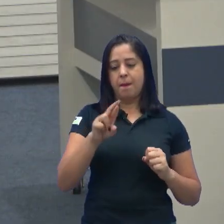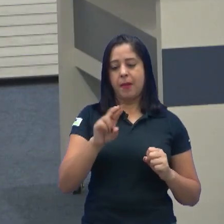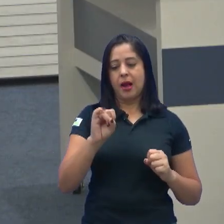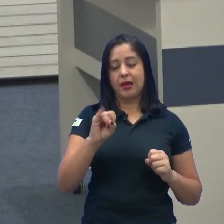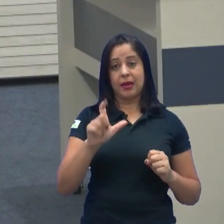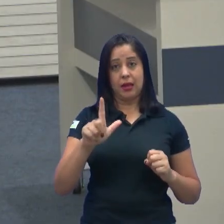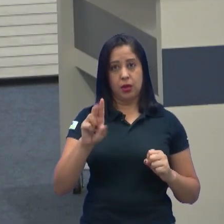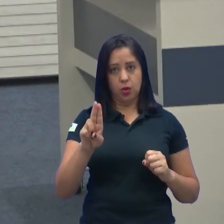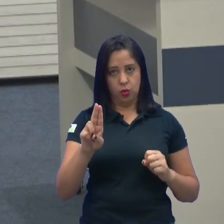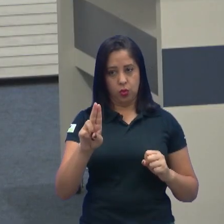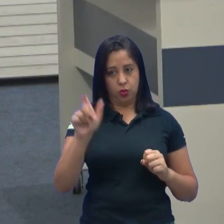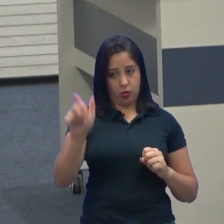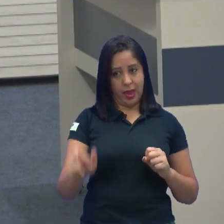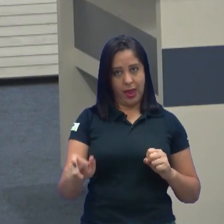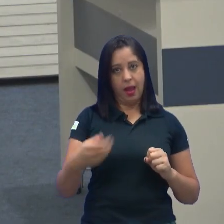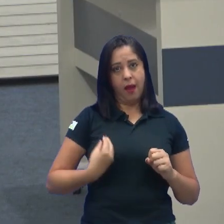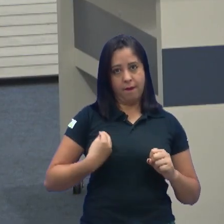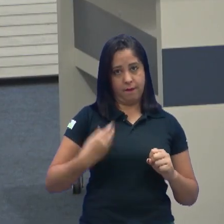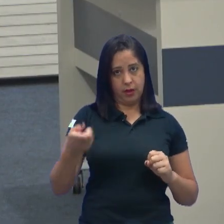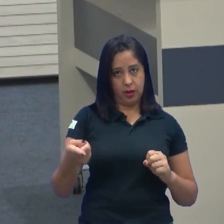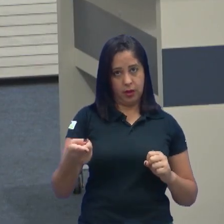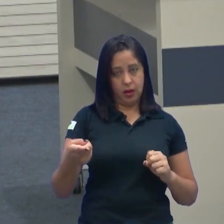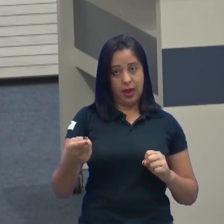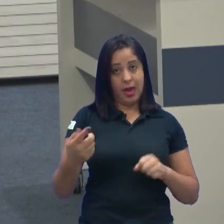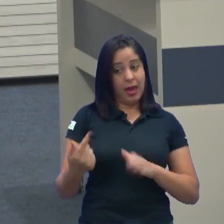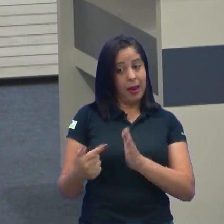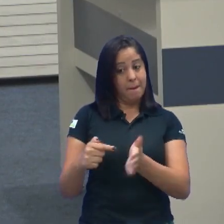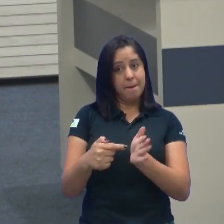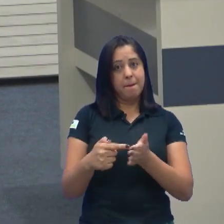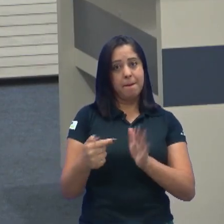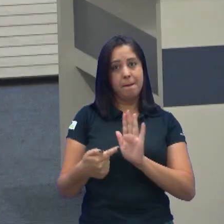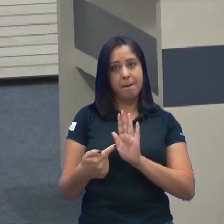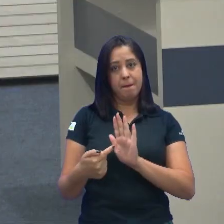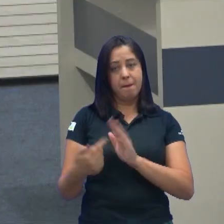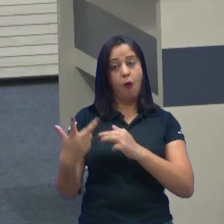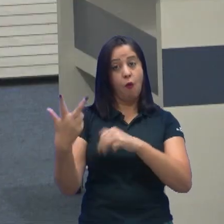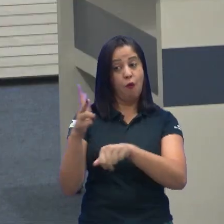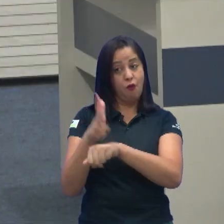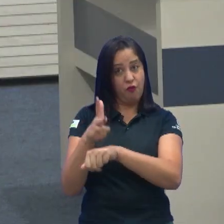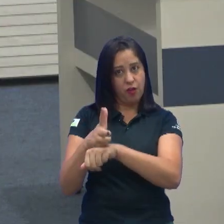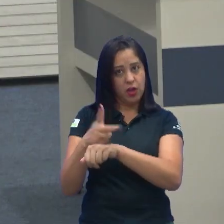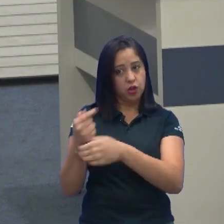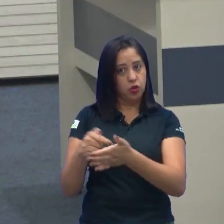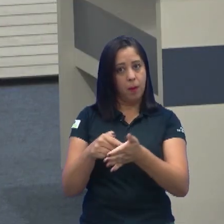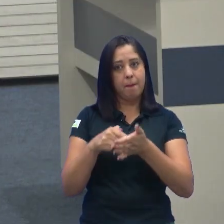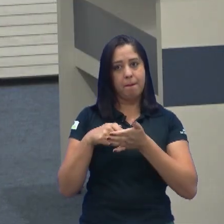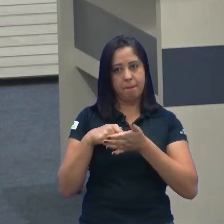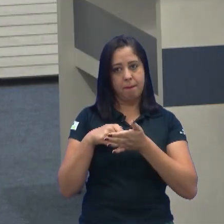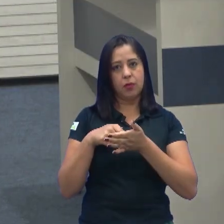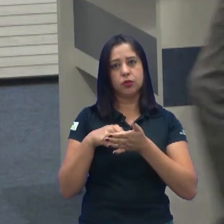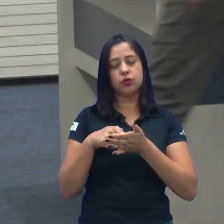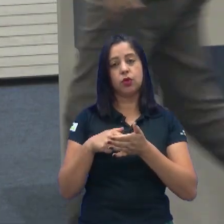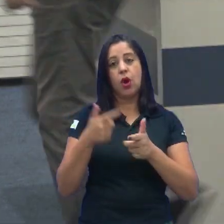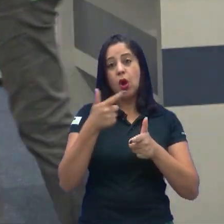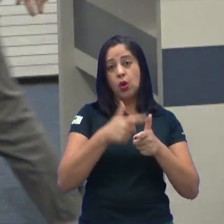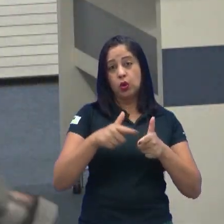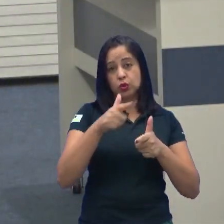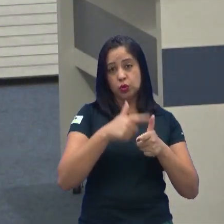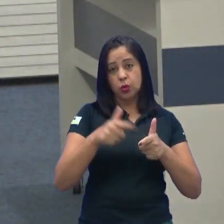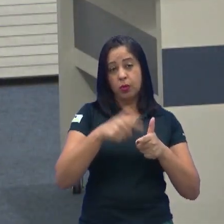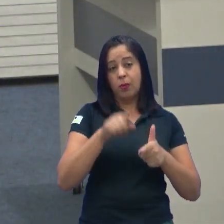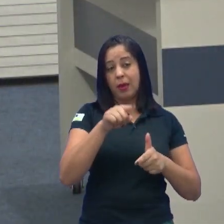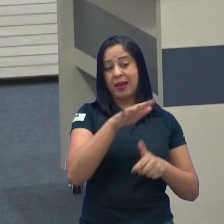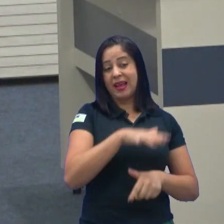e ela trouxe um vídeo hoje, que ela recebeu ontem, dos problemas lá da